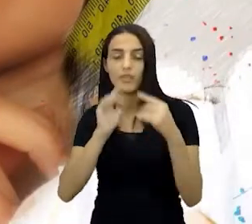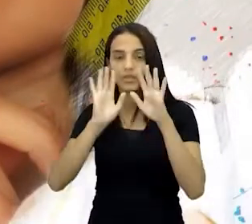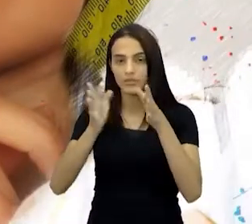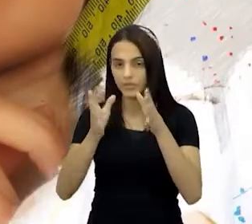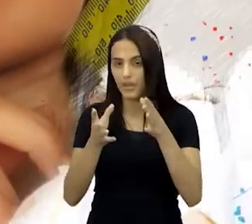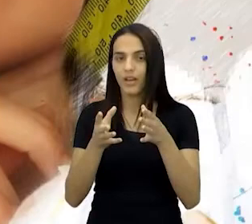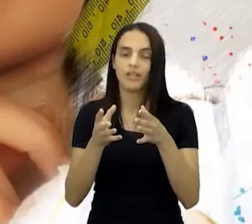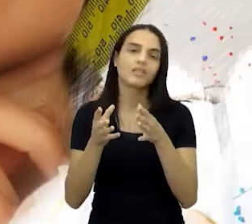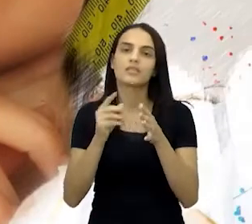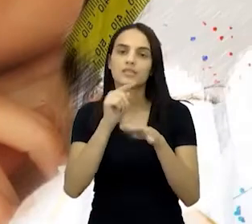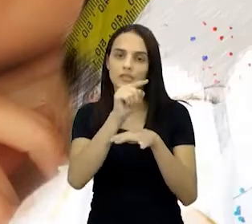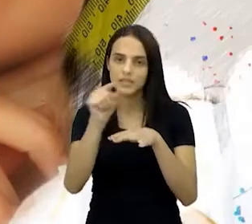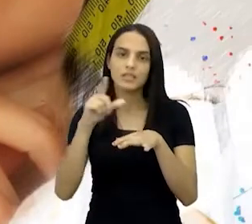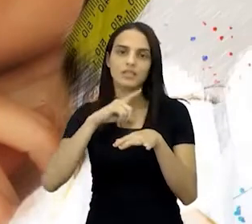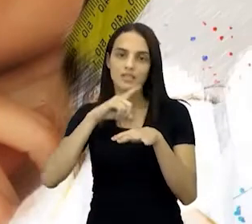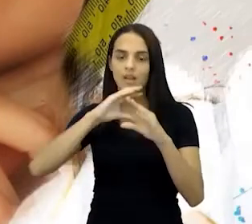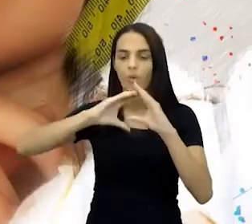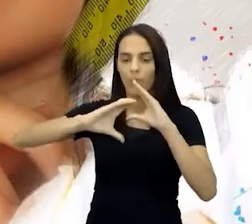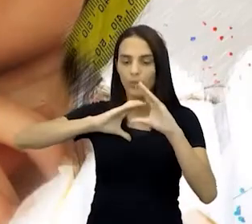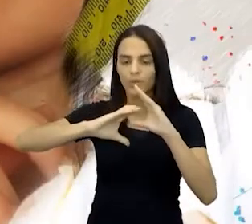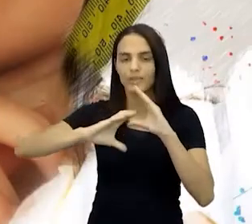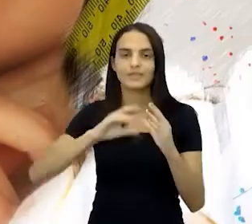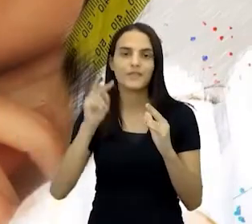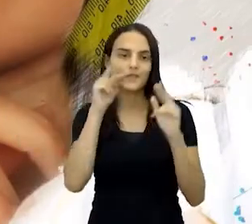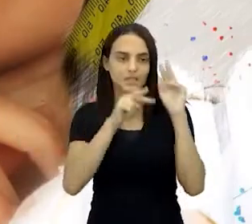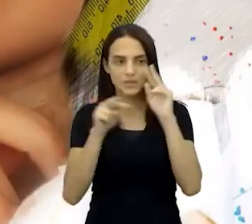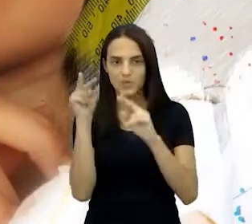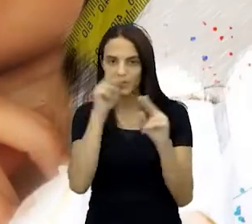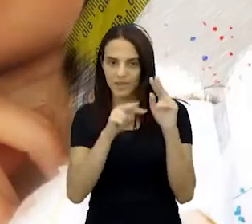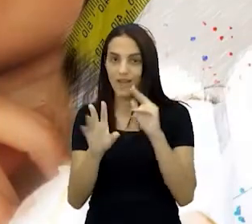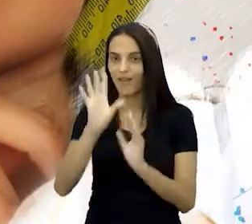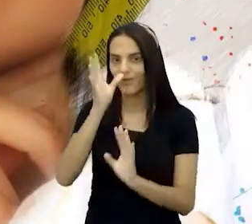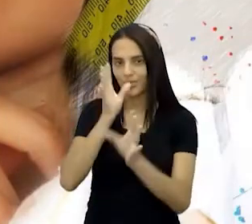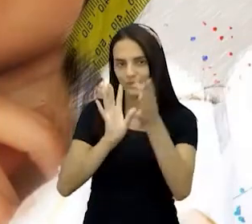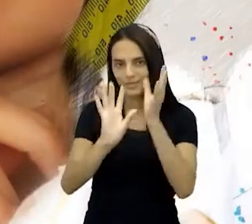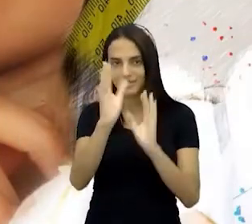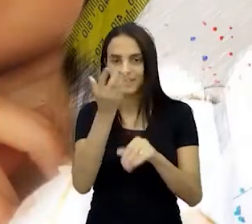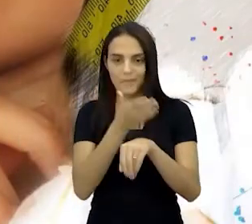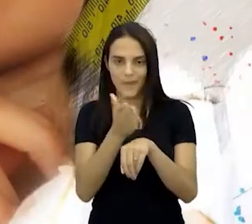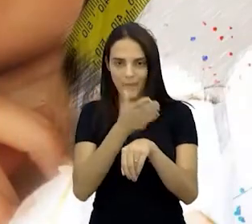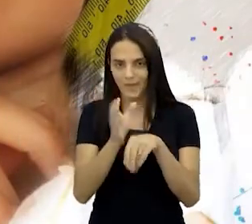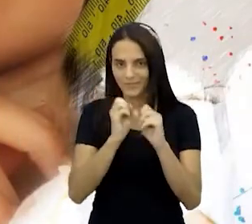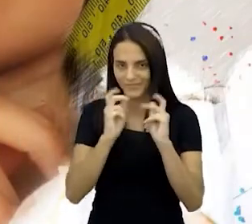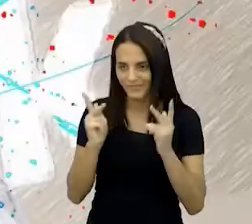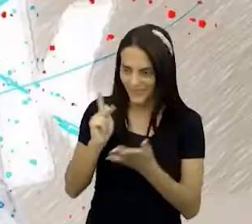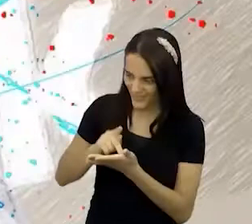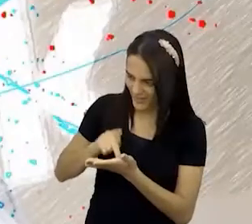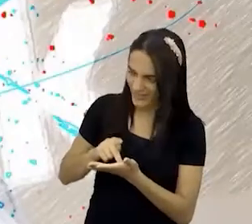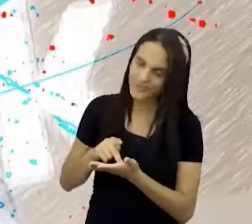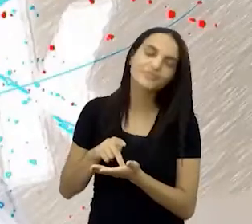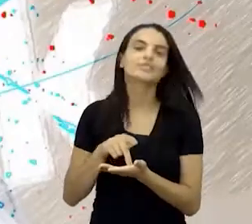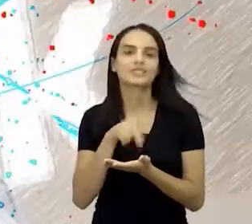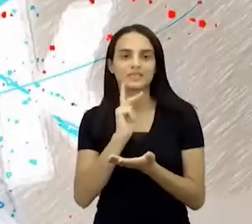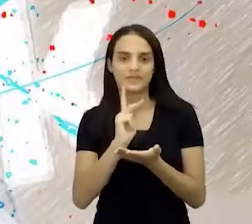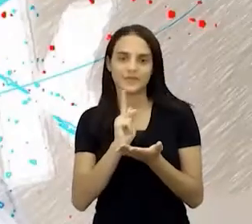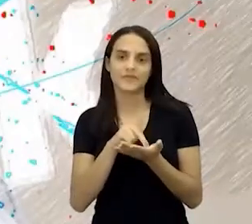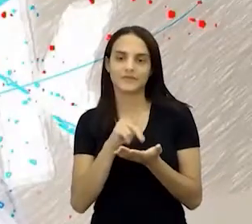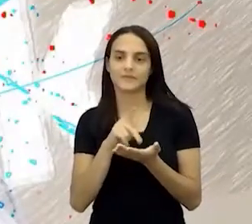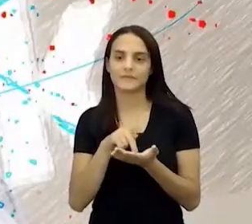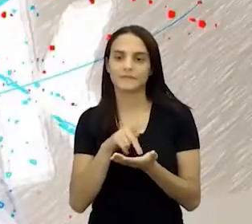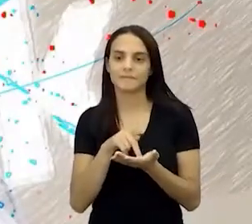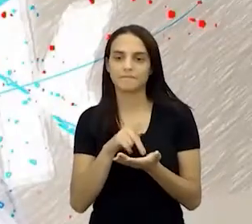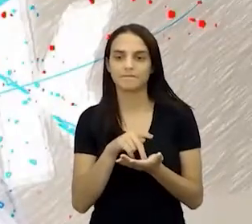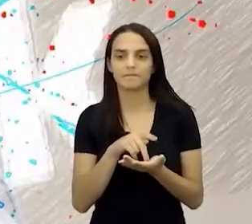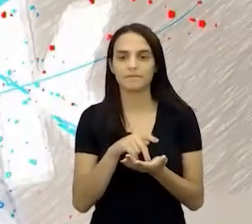uma forma da gente ter a comunicação visual acontecendo na prática. Não é verdade, Pro? Exatamente, já fica mais fácil.